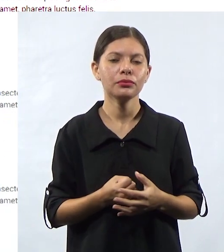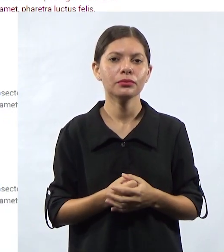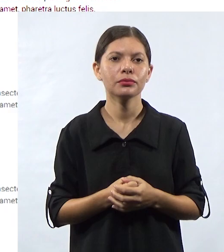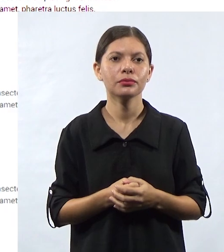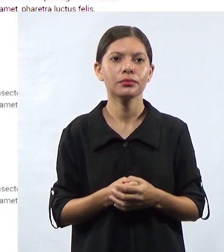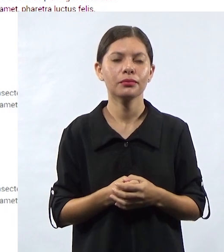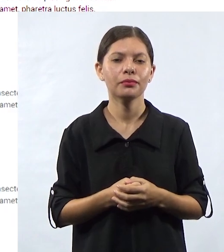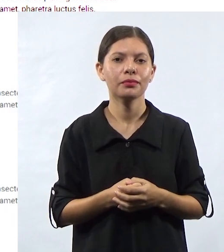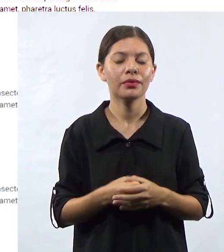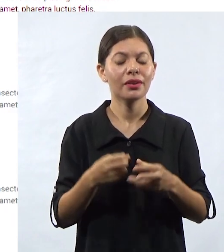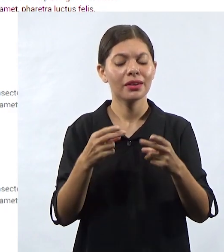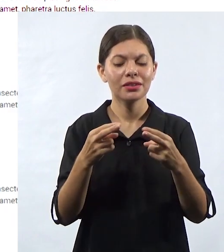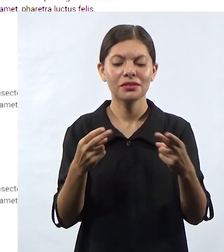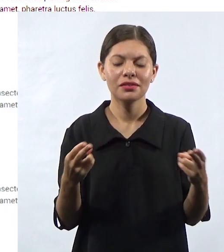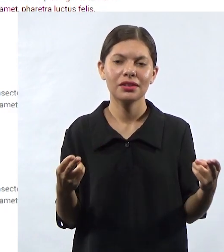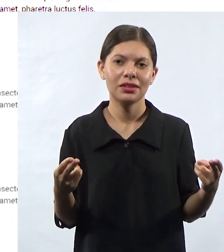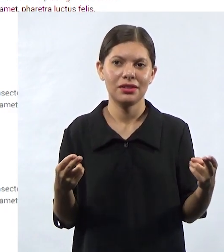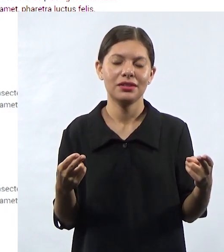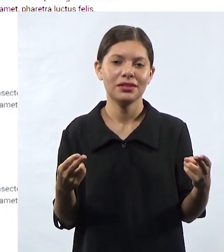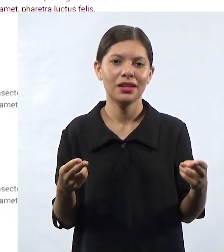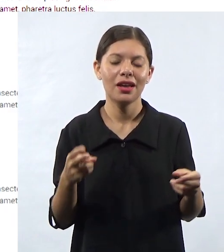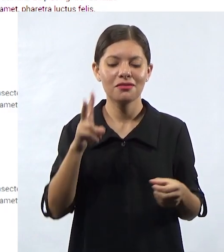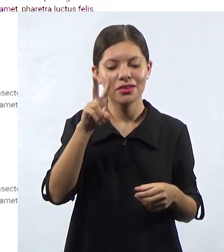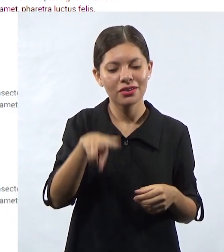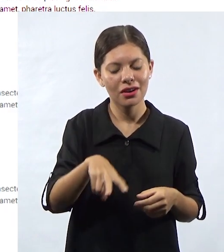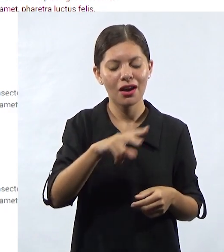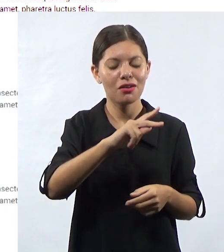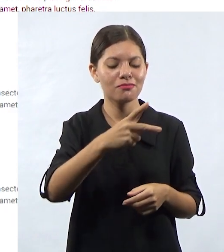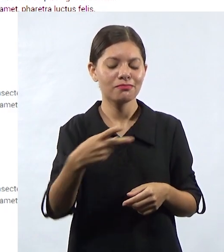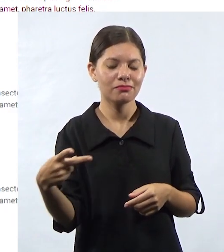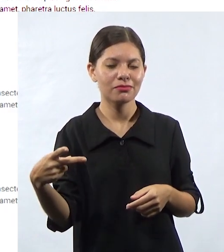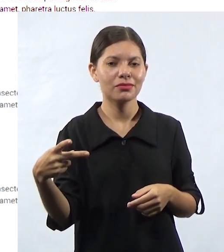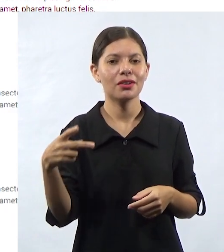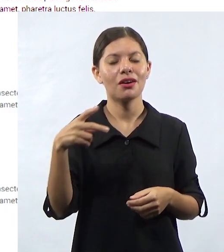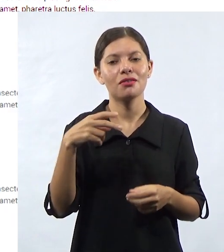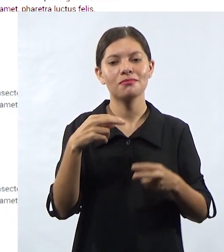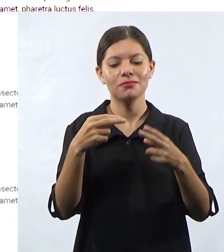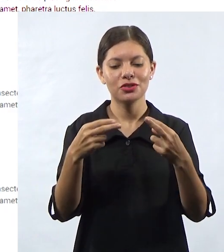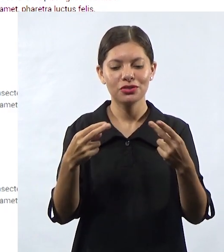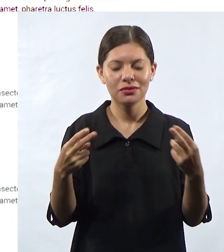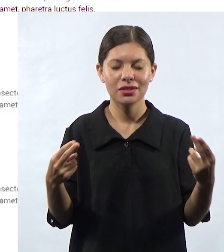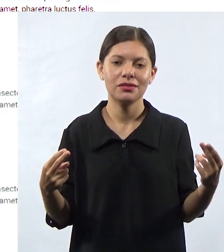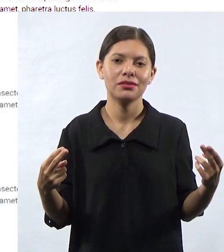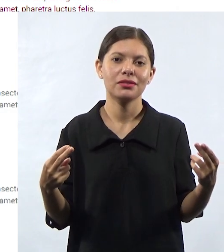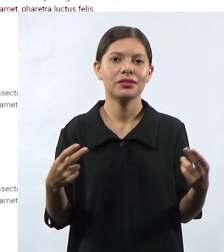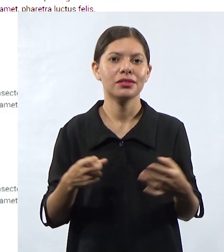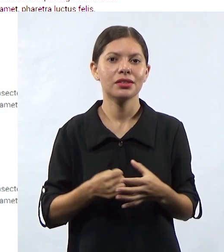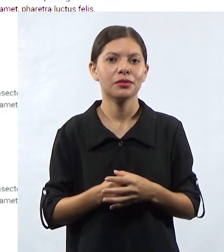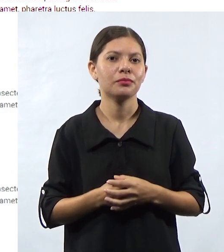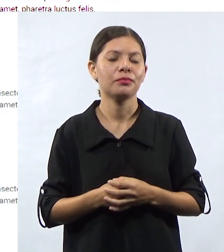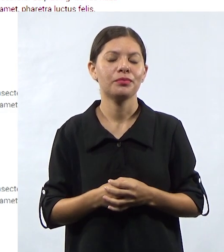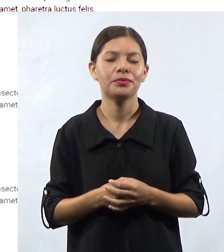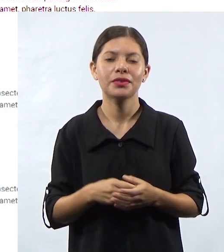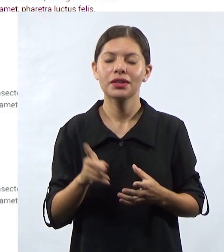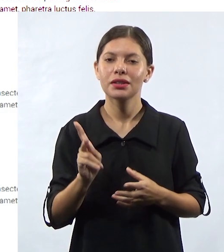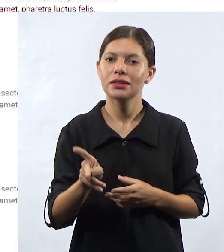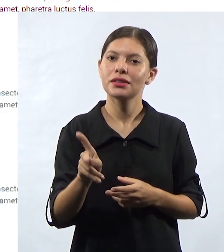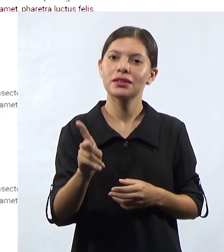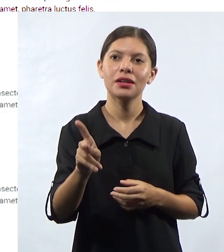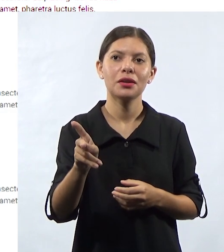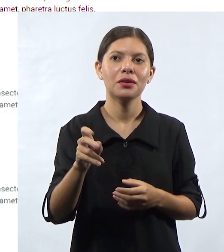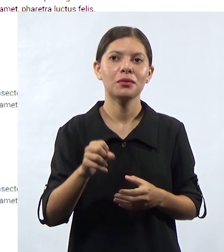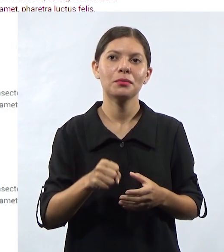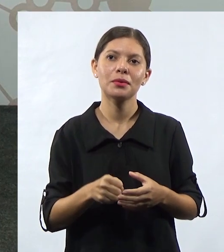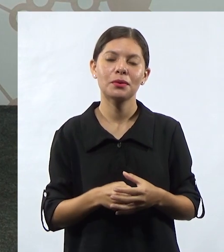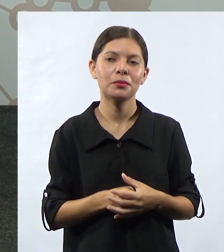a diferença, né? A diferença, digamos assim, né? Então, assim, sempre vai haver, né, a apresentação, ela sempre